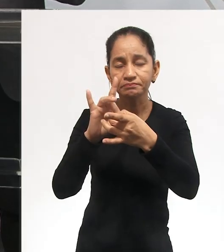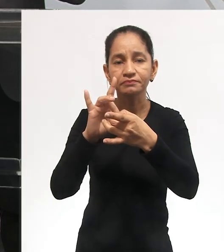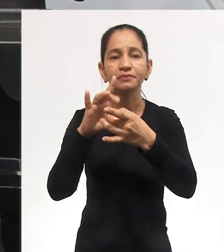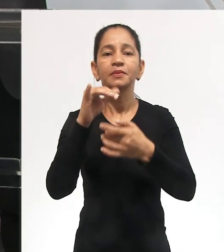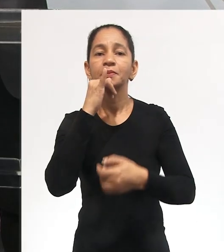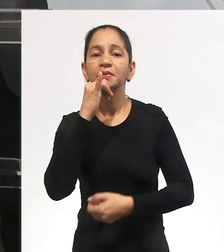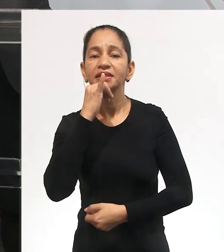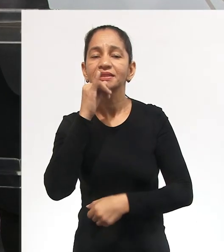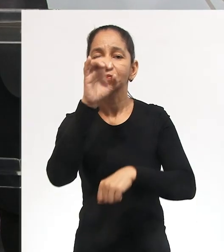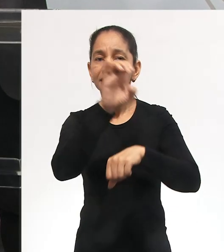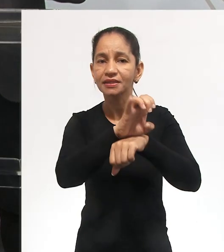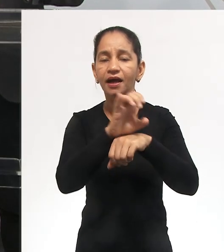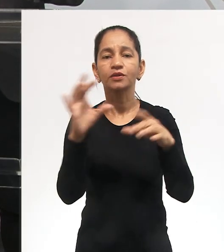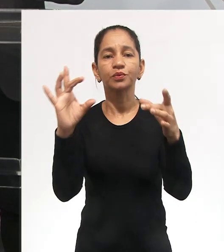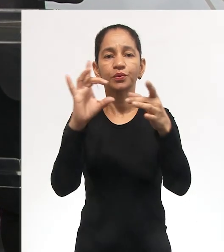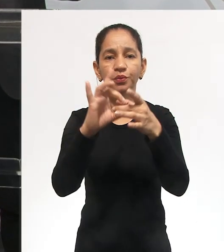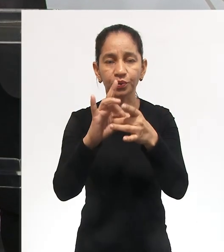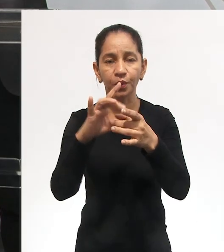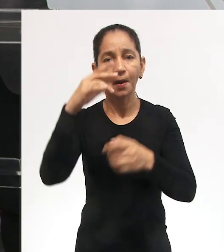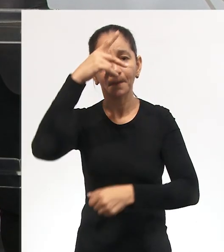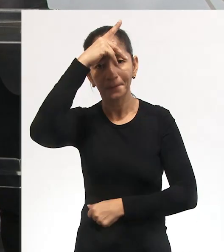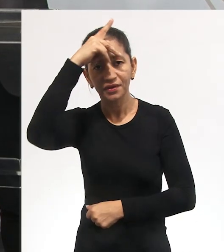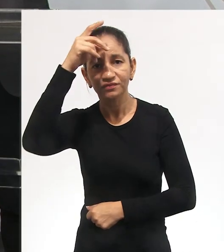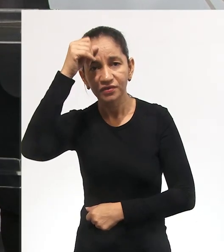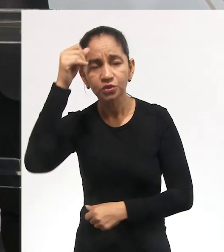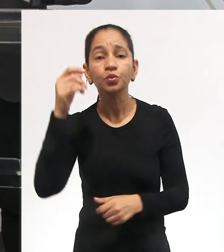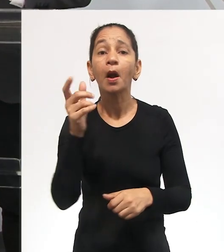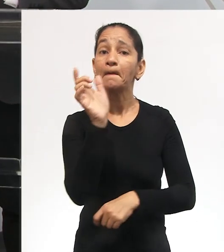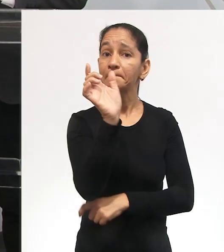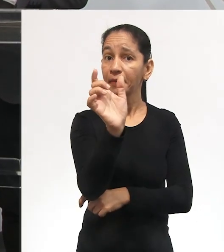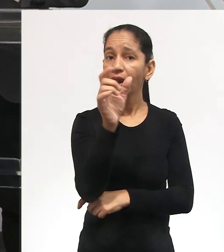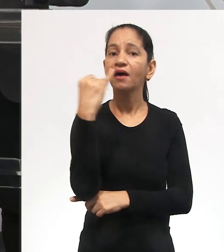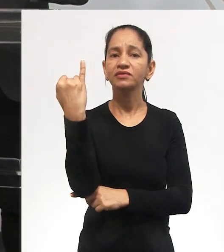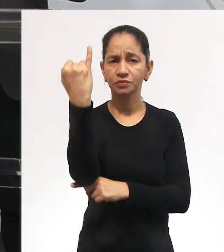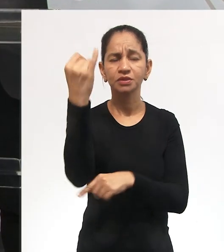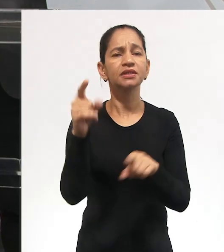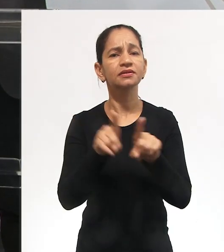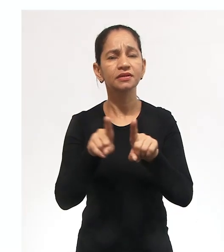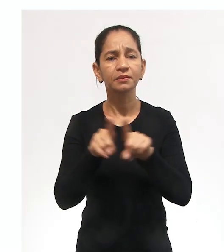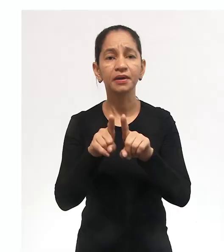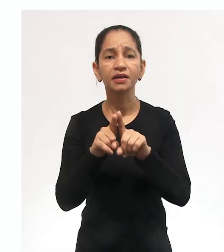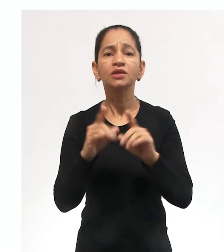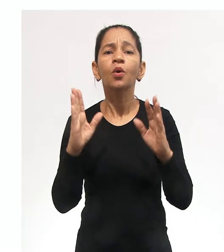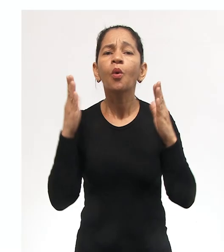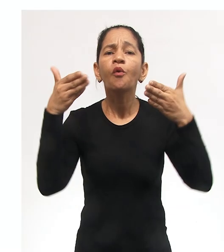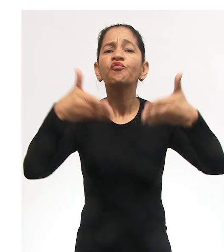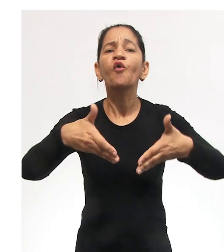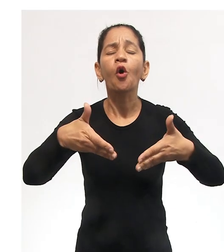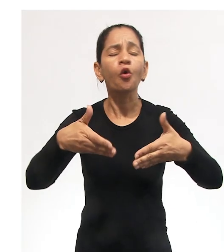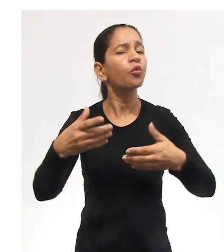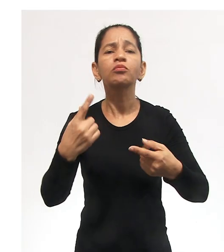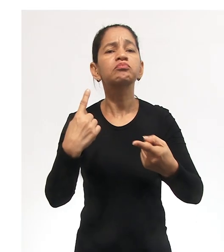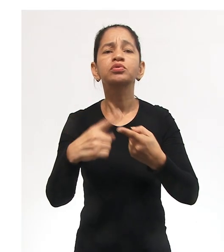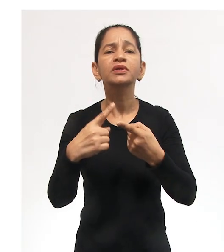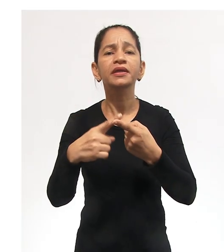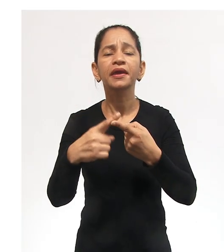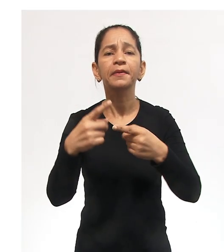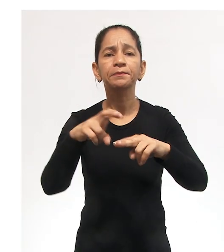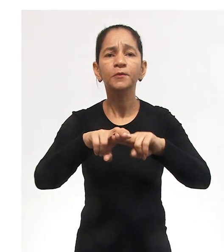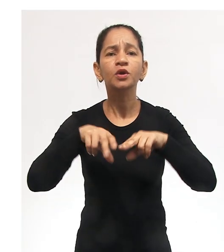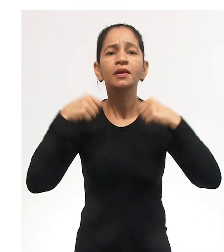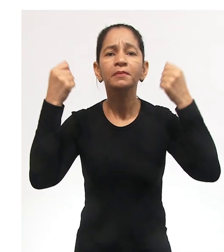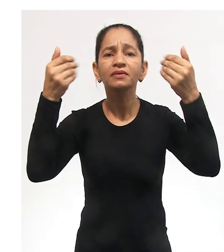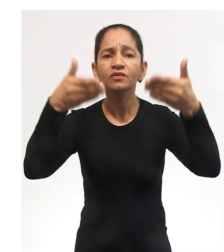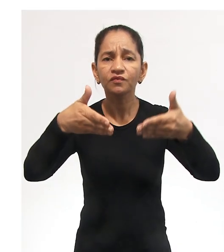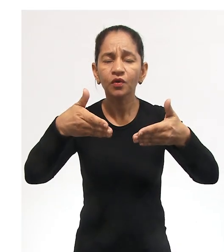dos municípios. A gente vai ver um pouquinho mais adiante. Tá? Uma outra palavra importante também que nós vimos ali é a finalidade. Né? Por que a gente tem essa finalidade? A